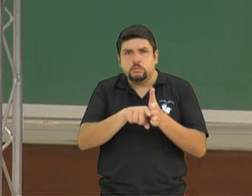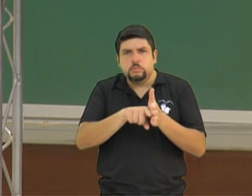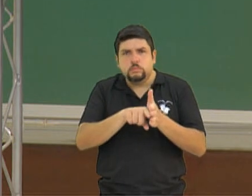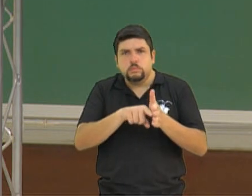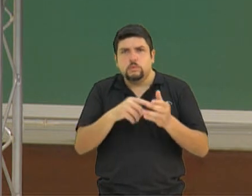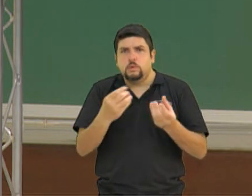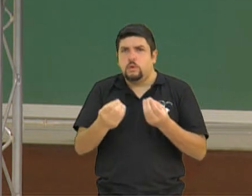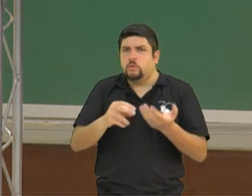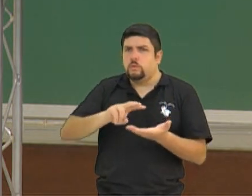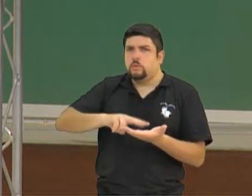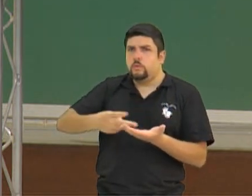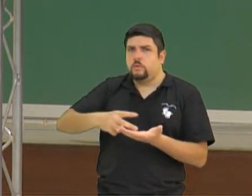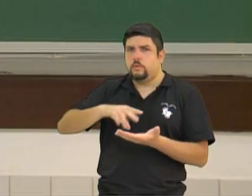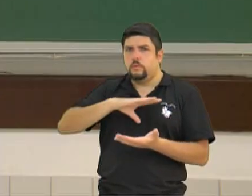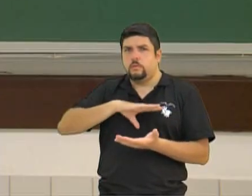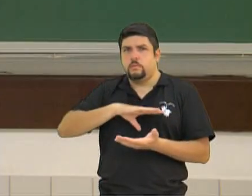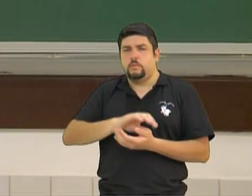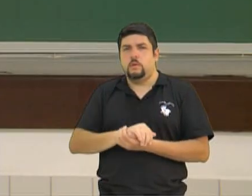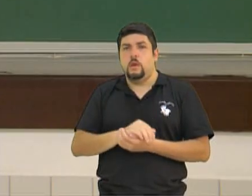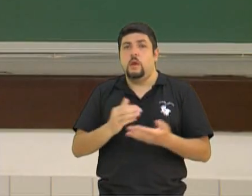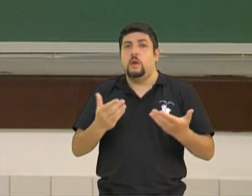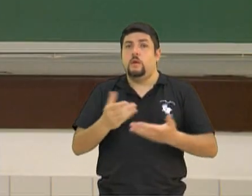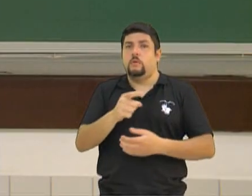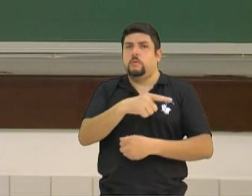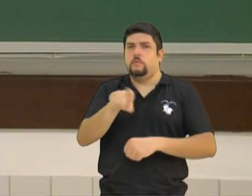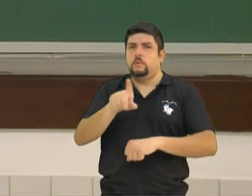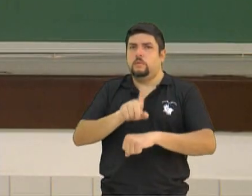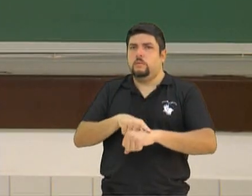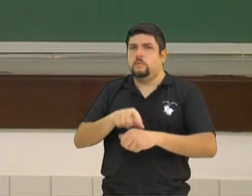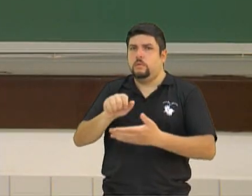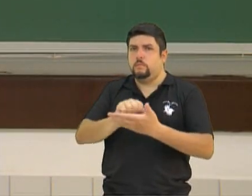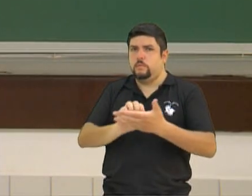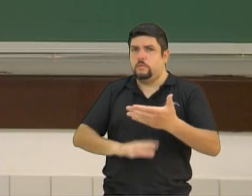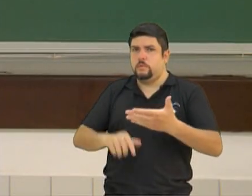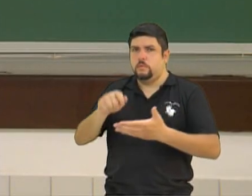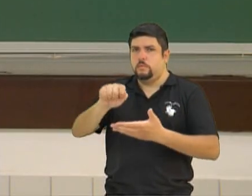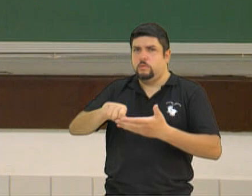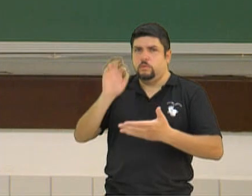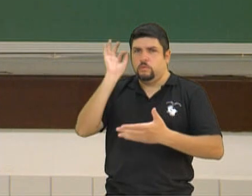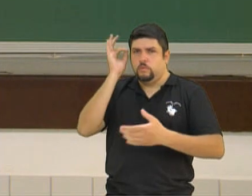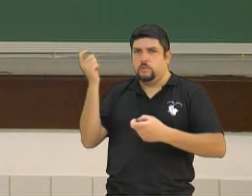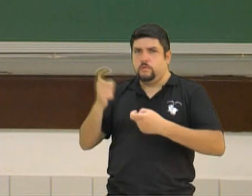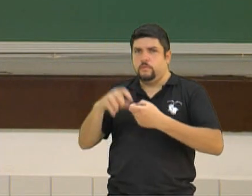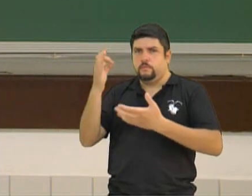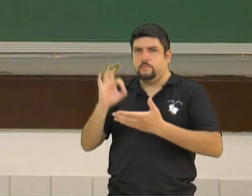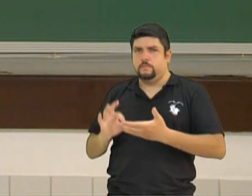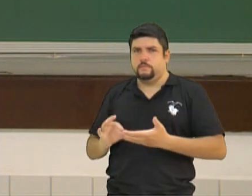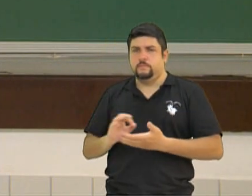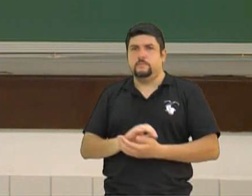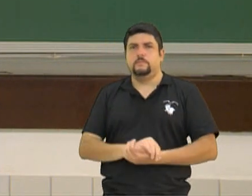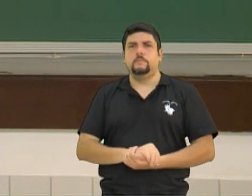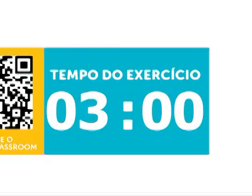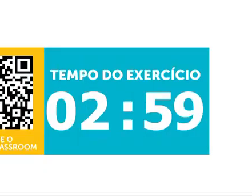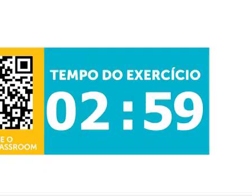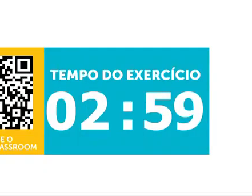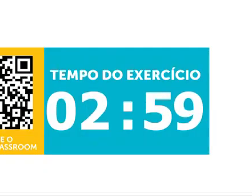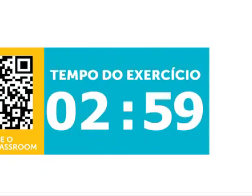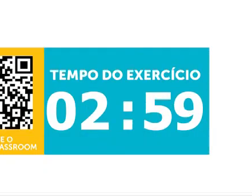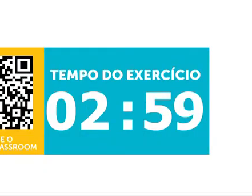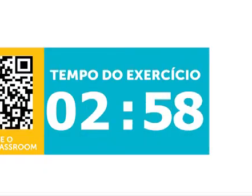certeza sabe, tá ok? Então vou dar um tempinho para vocês poderem fazer a atividade e já volto para a gente poder corrigir.